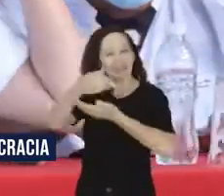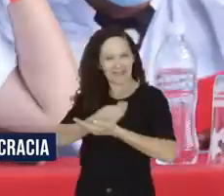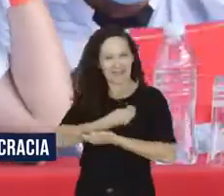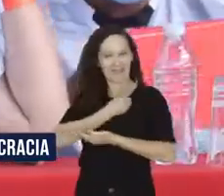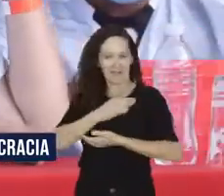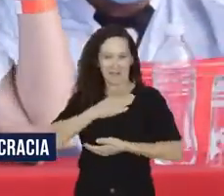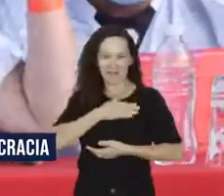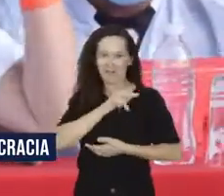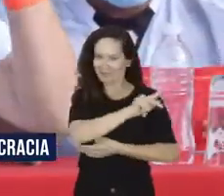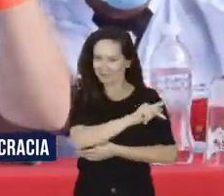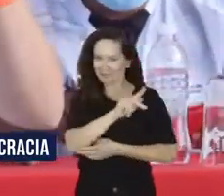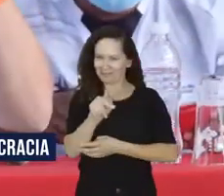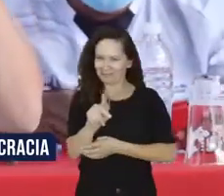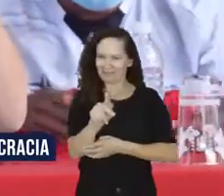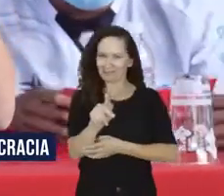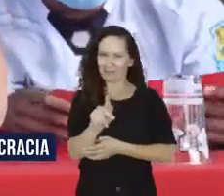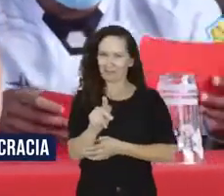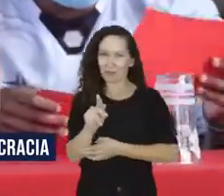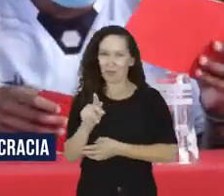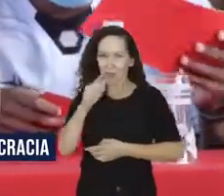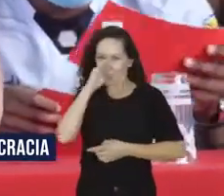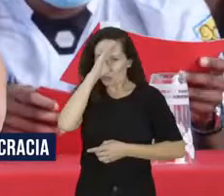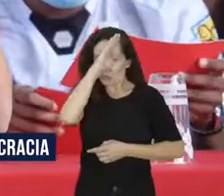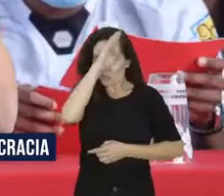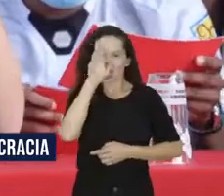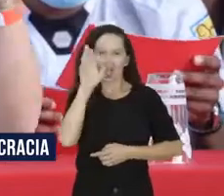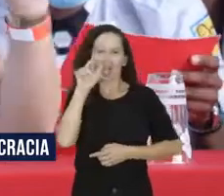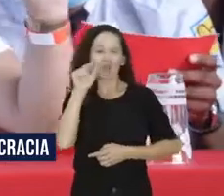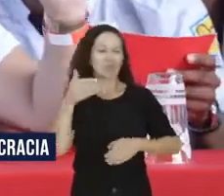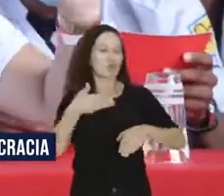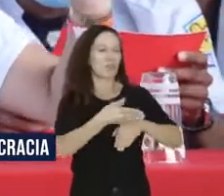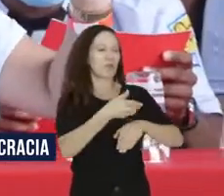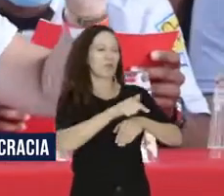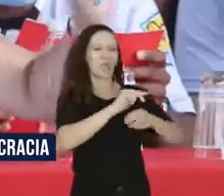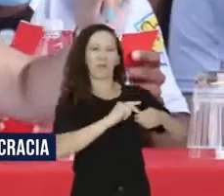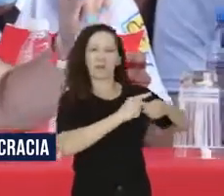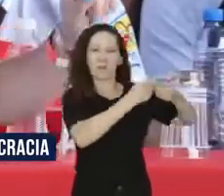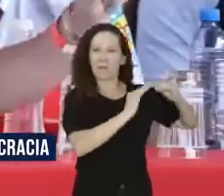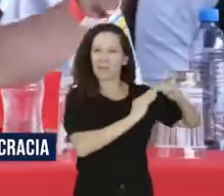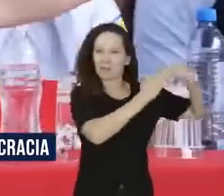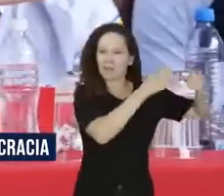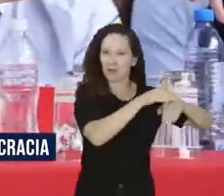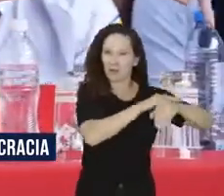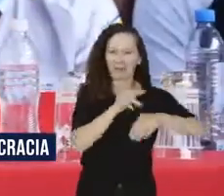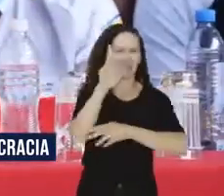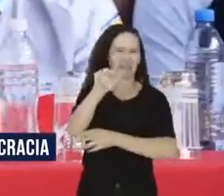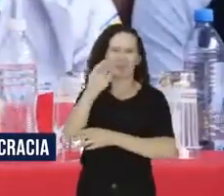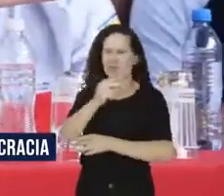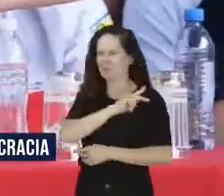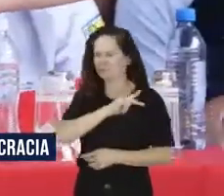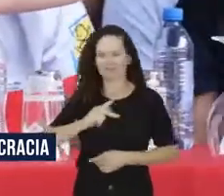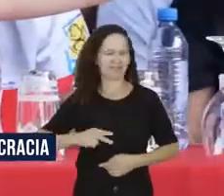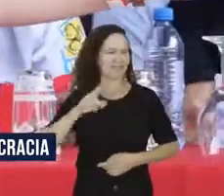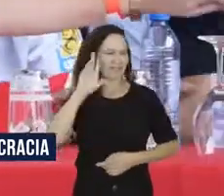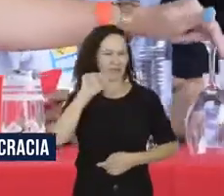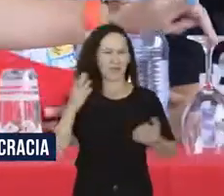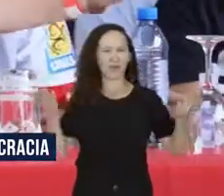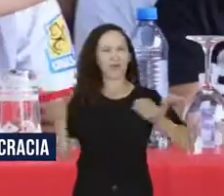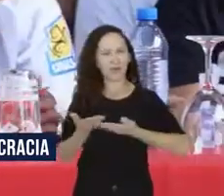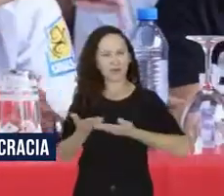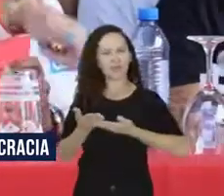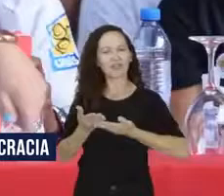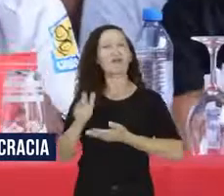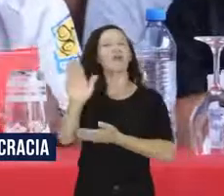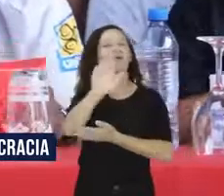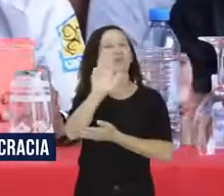Desde quando o Bolsonaro se lançou, eu nunca vi ele descendo uma vez na periferia. Nunca! Né? Então aqui o Lula vem.